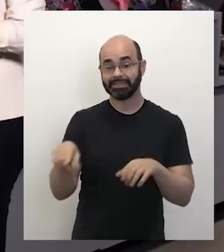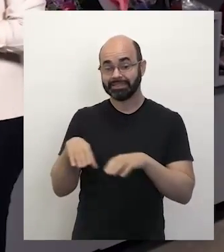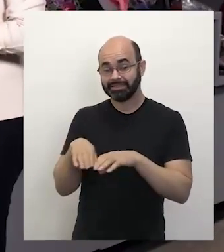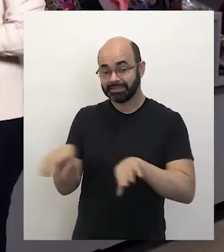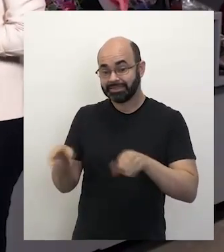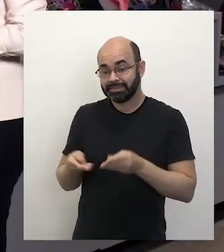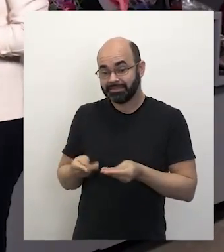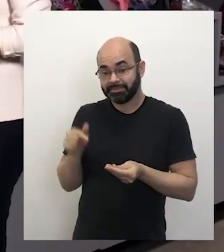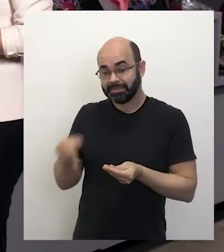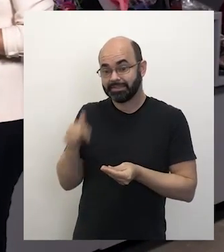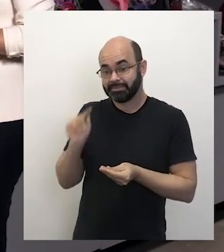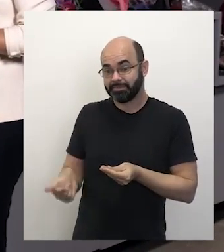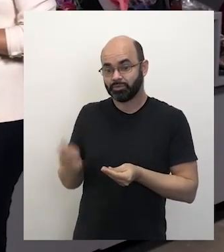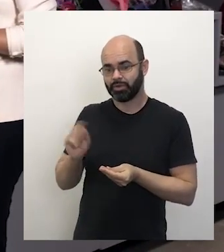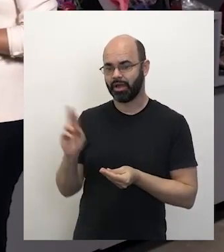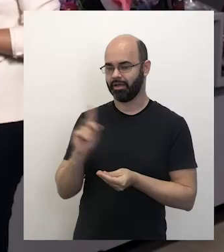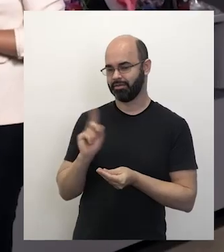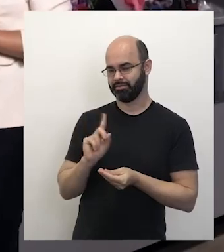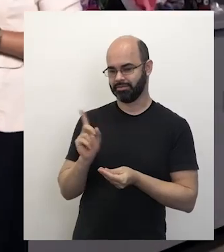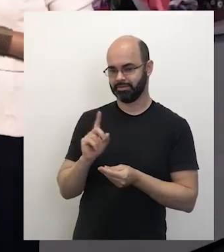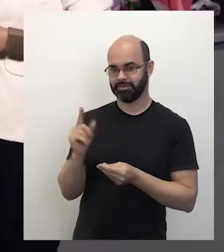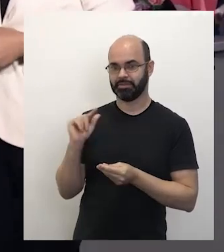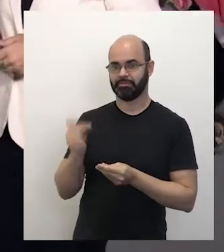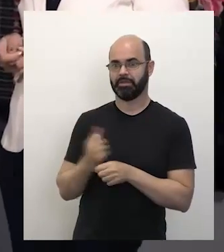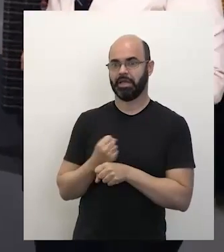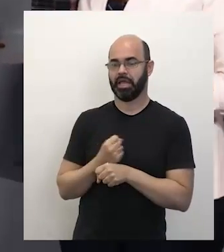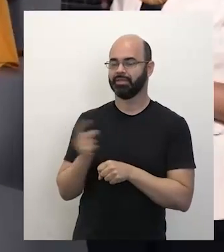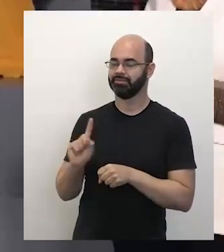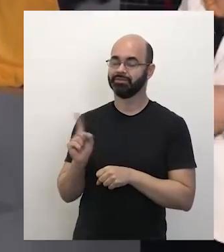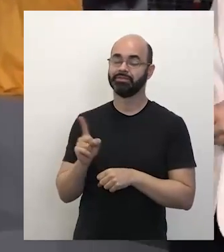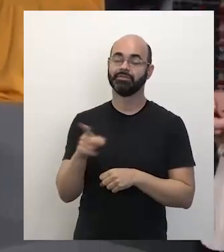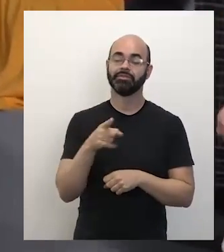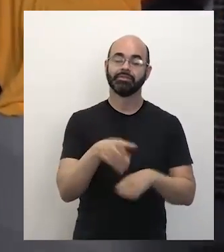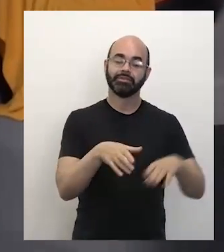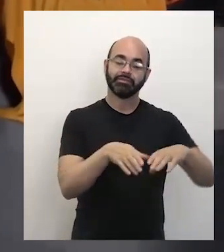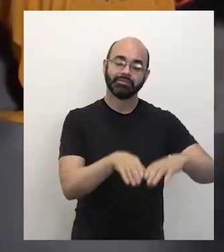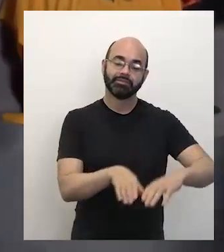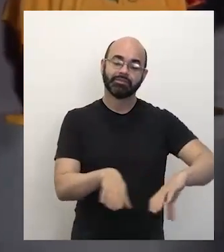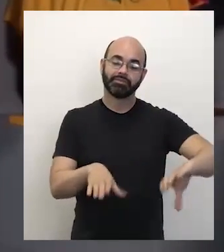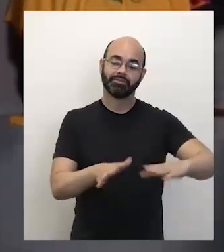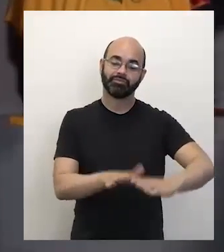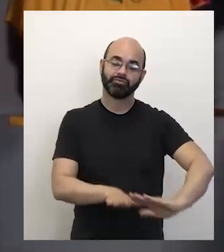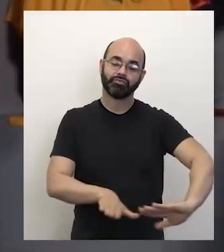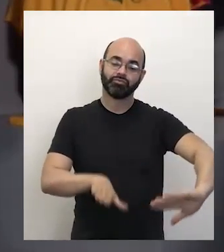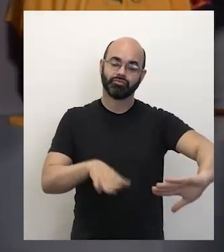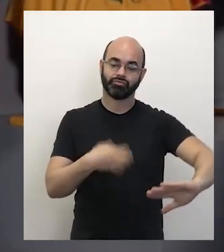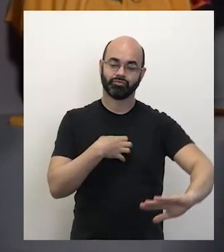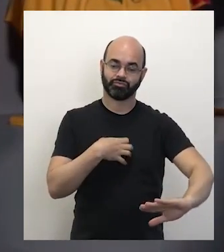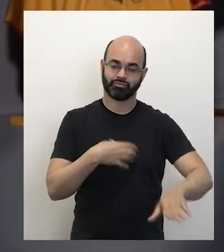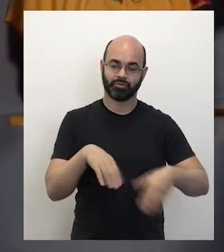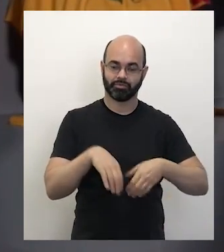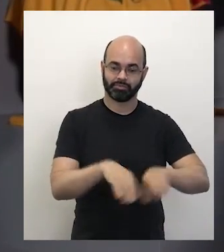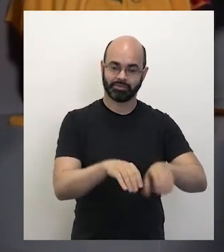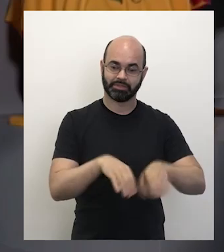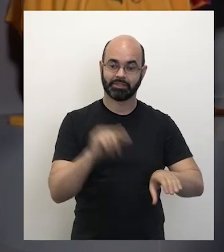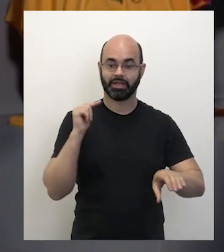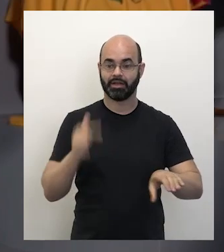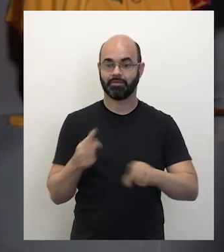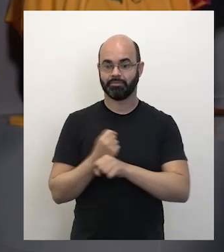Essa técnica tem 7 mil anos? Isso mesmo, esse conhecimento. Esse objeto, geralmente, ele é